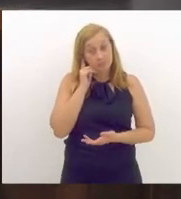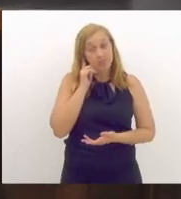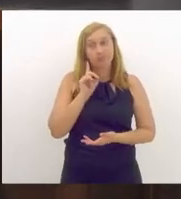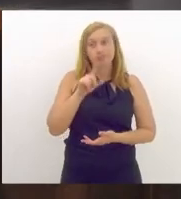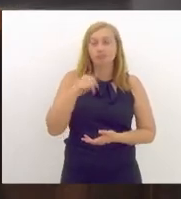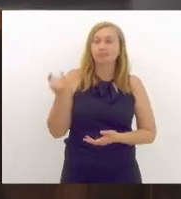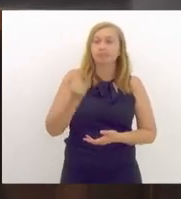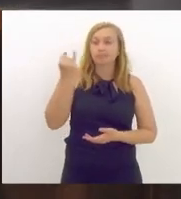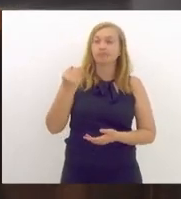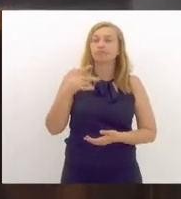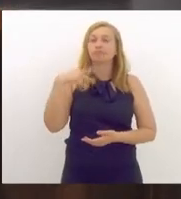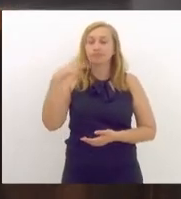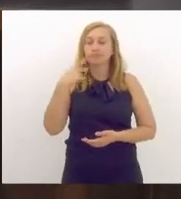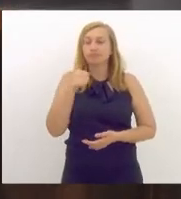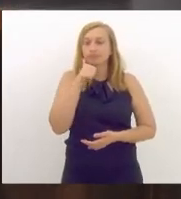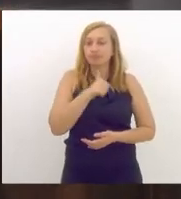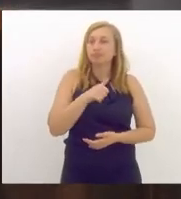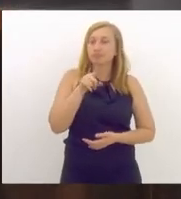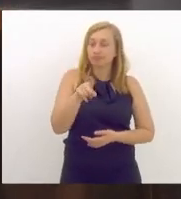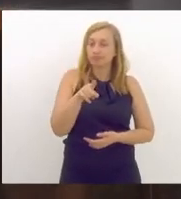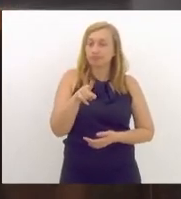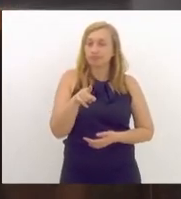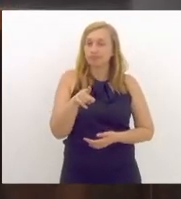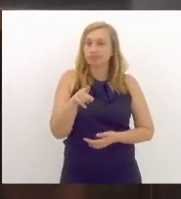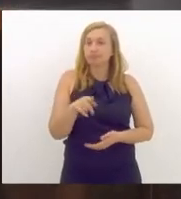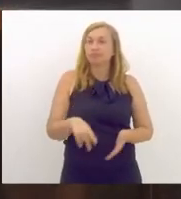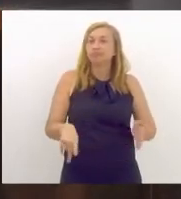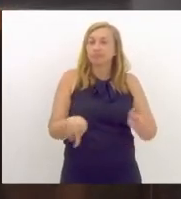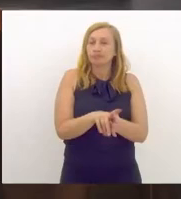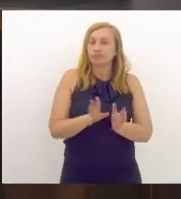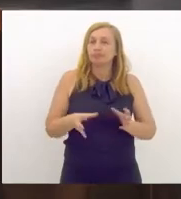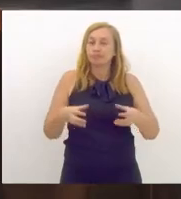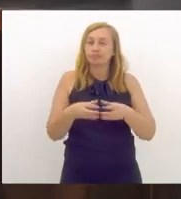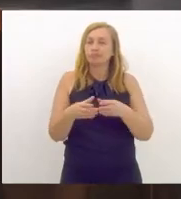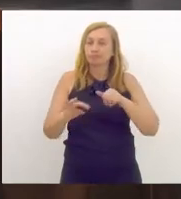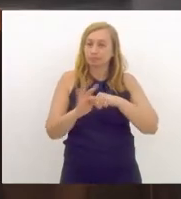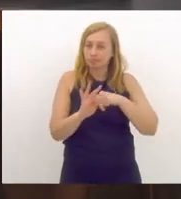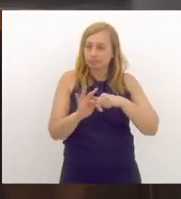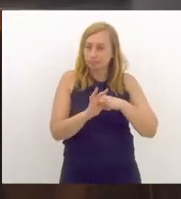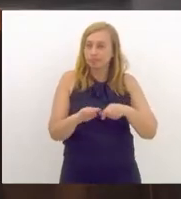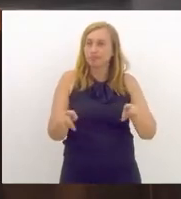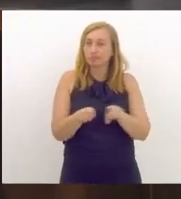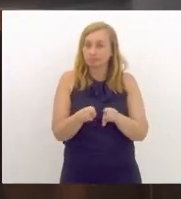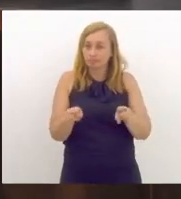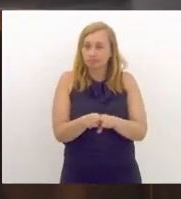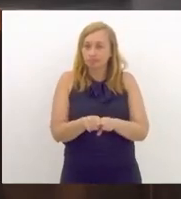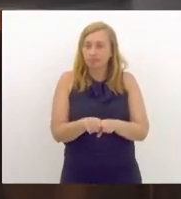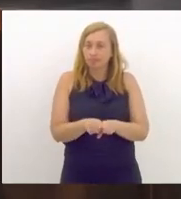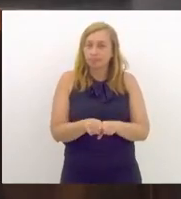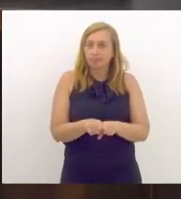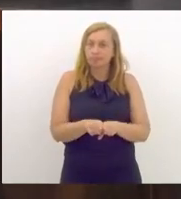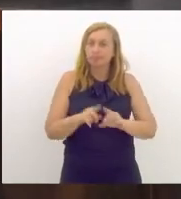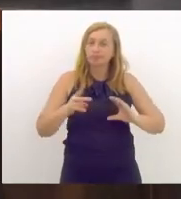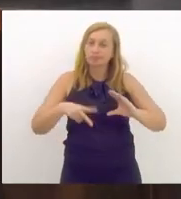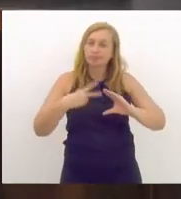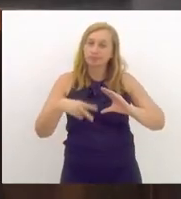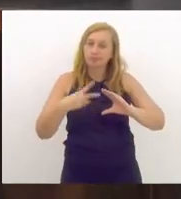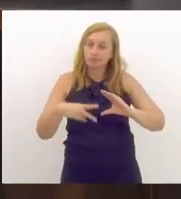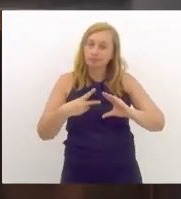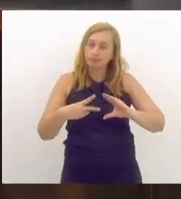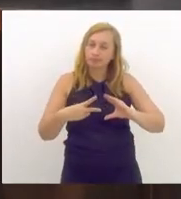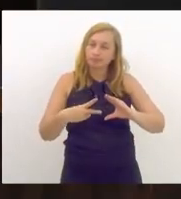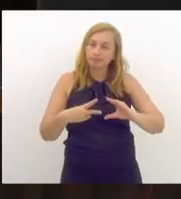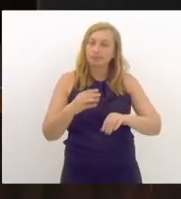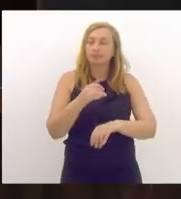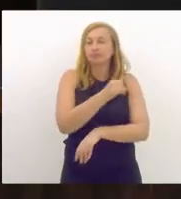na política para as mulheres e você é parte da comissão técnica também comissão das mulheres da Câmara de Vereadores e